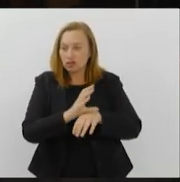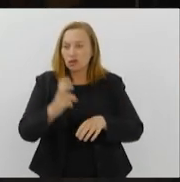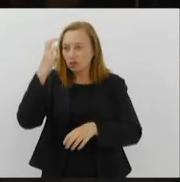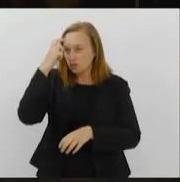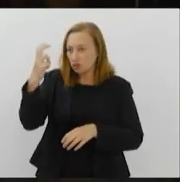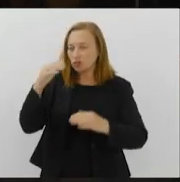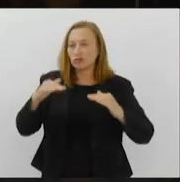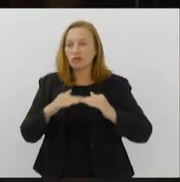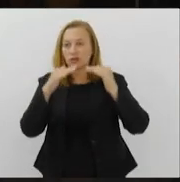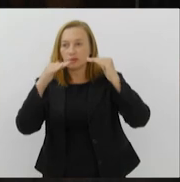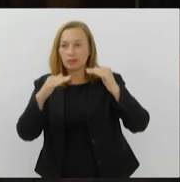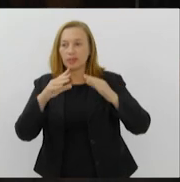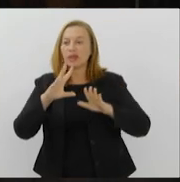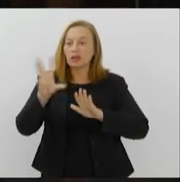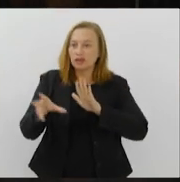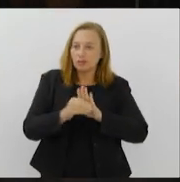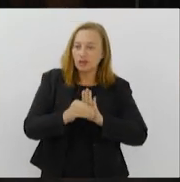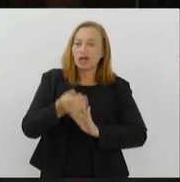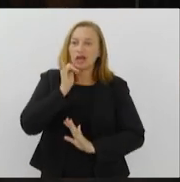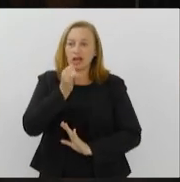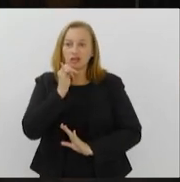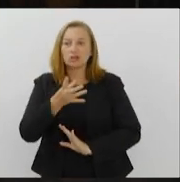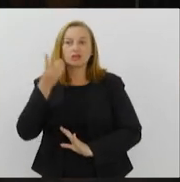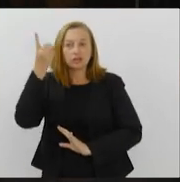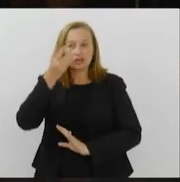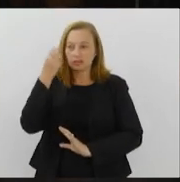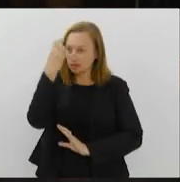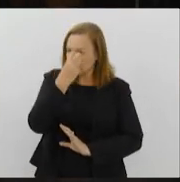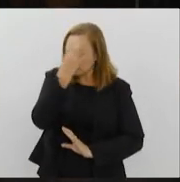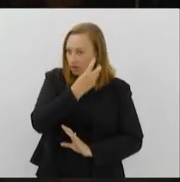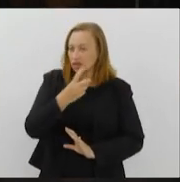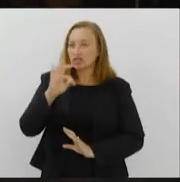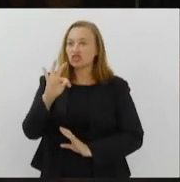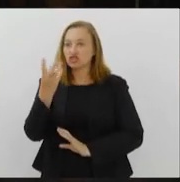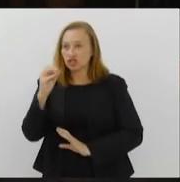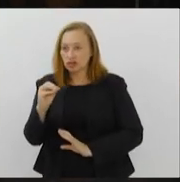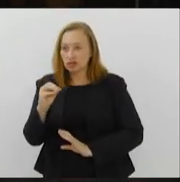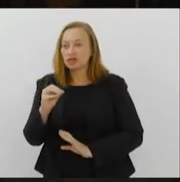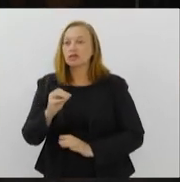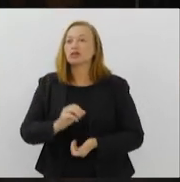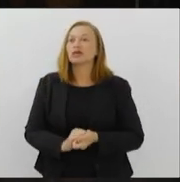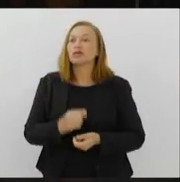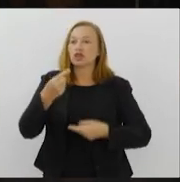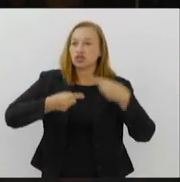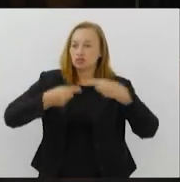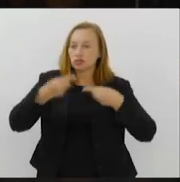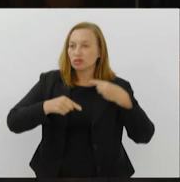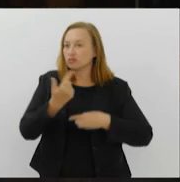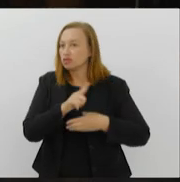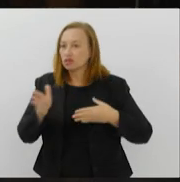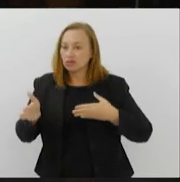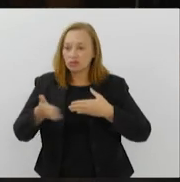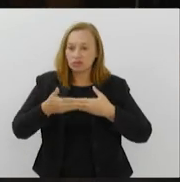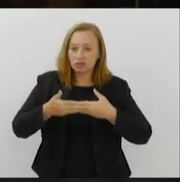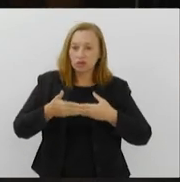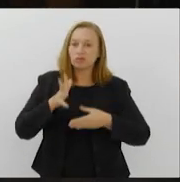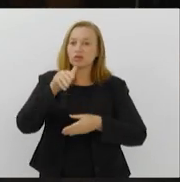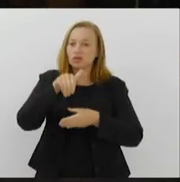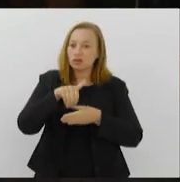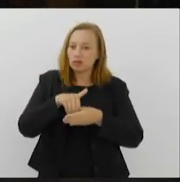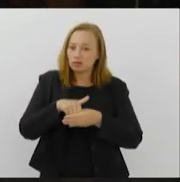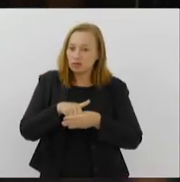favorável, com emenda. Relatores, deputada Verônica Lima e Tiago Galhaço. Em discussão, não havendo quem queira discutir, encerrada a